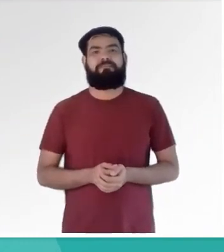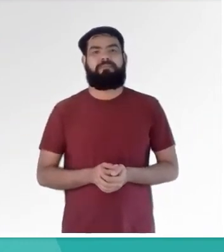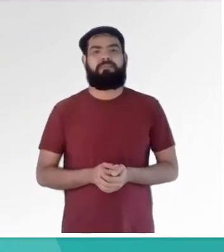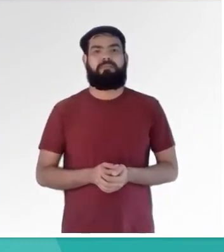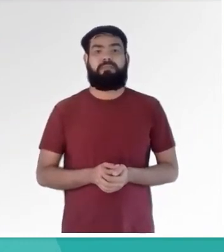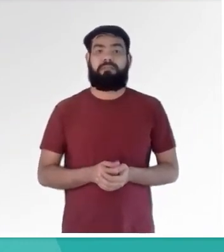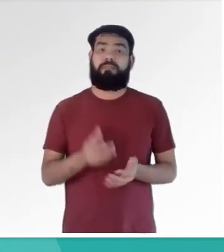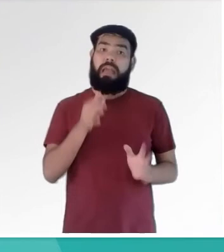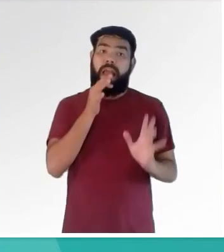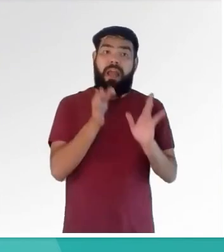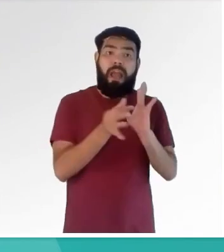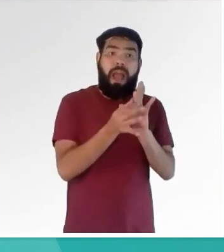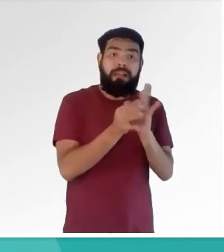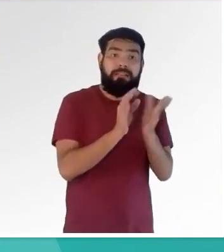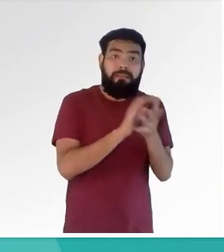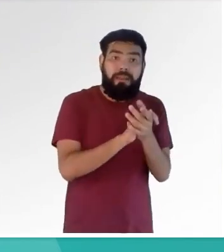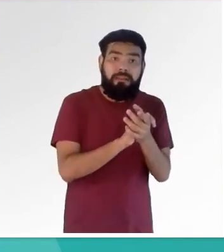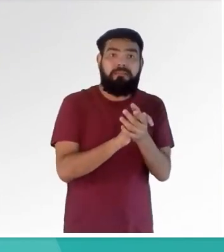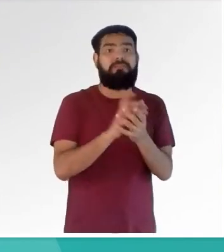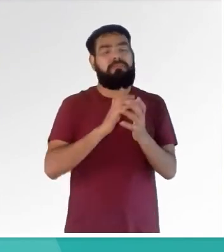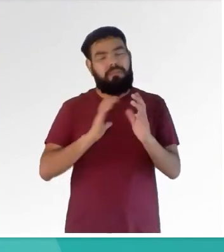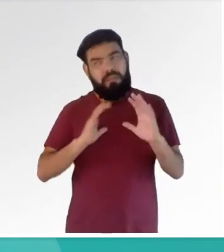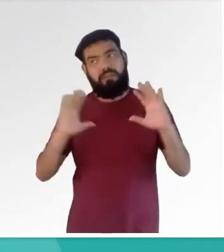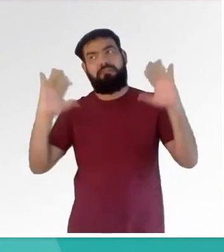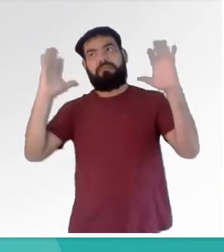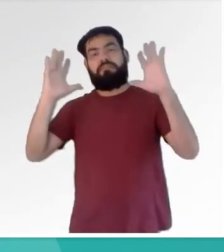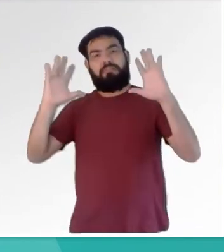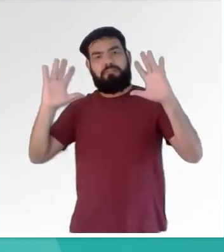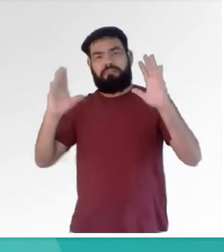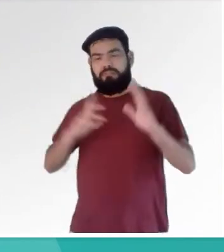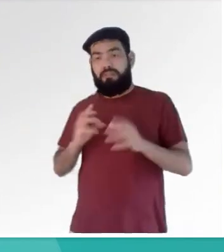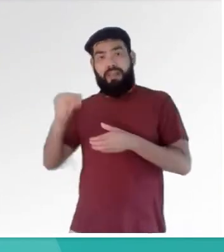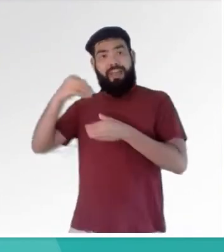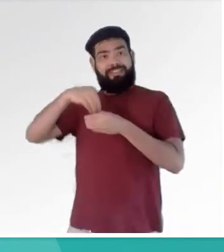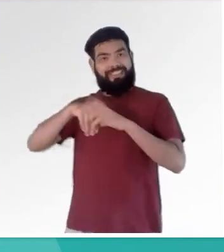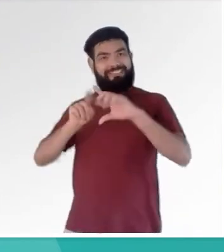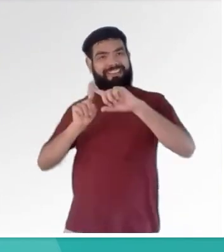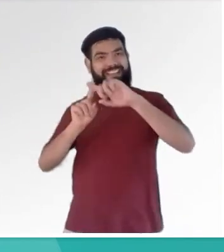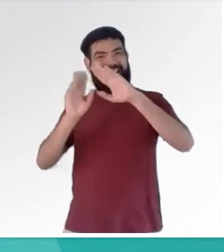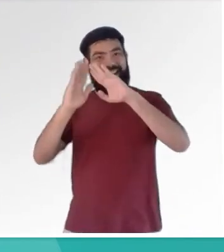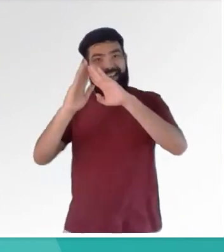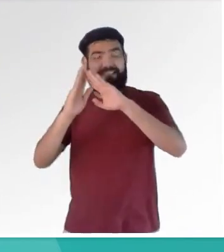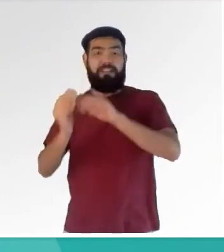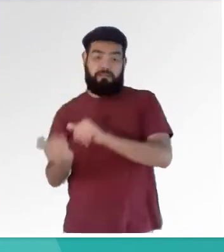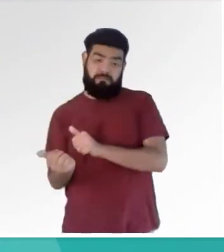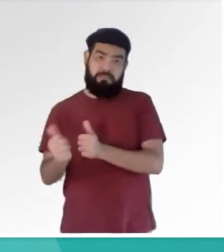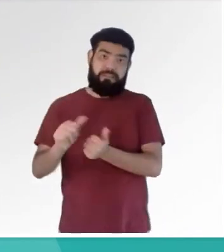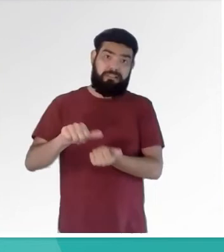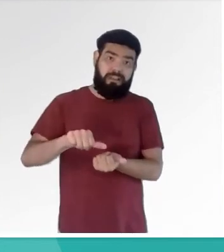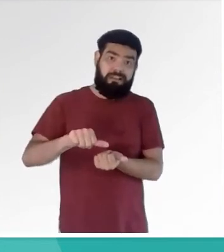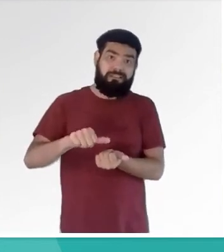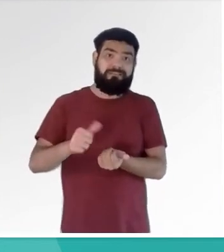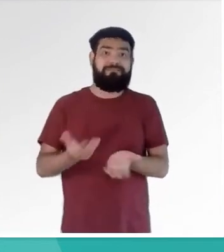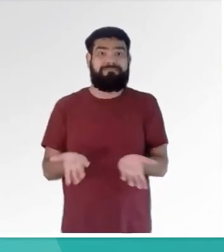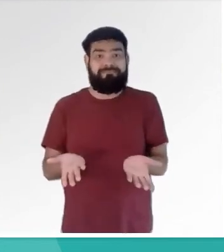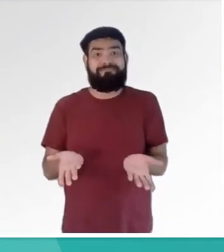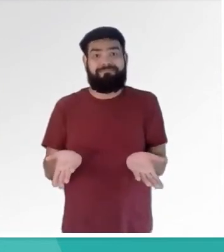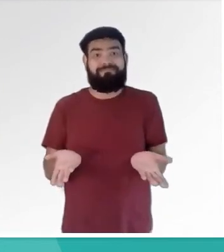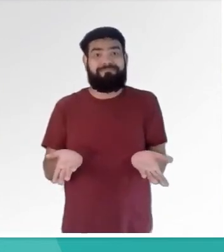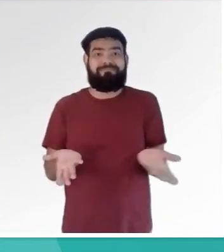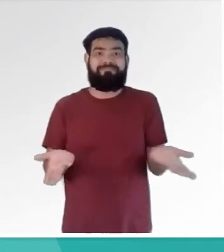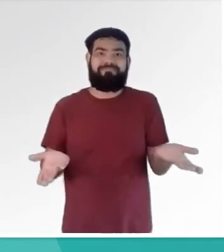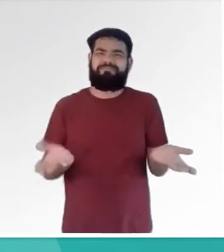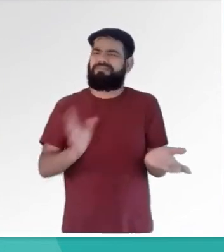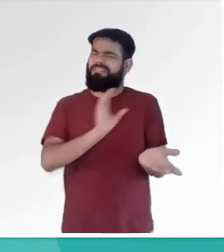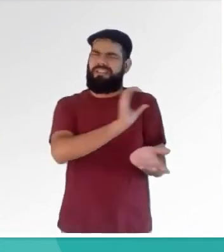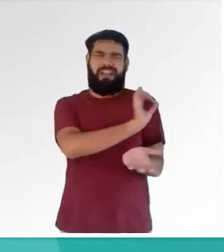casamento, tem um rito do casamento, dentro das igrejas, né? Do batizado. Então, todas as religiões têm